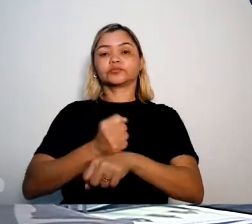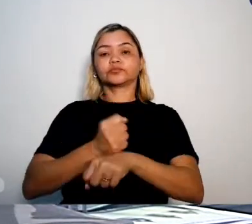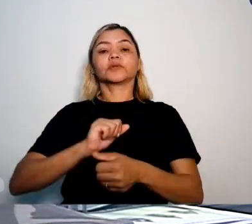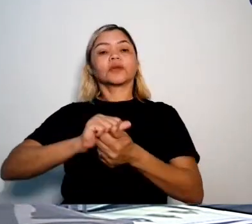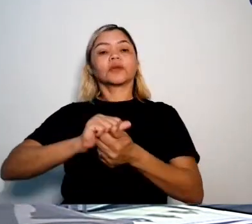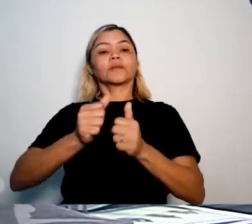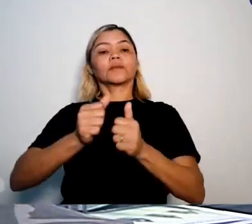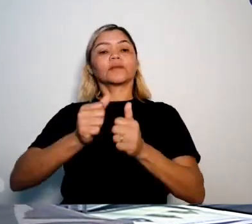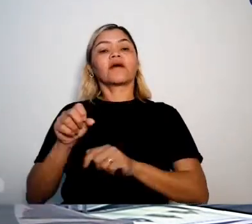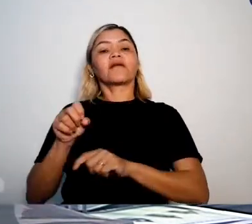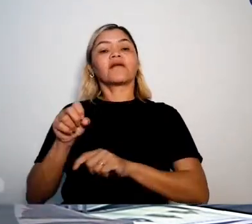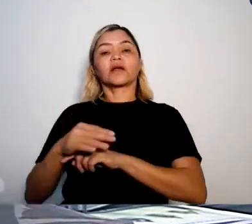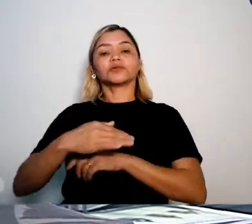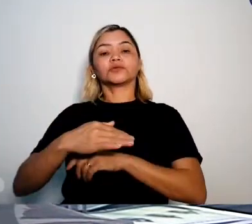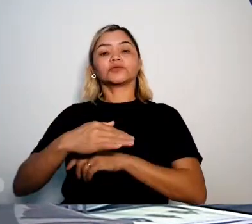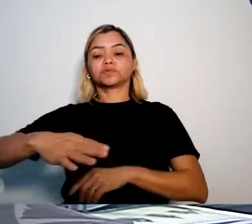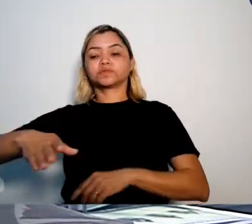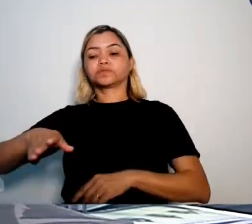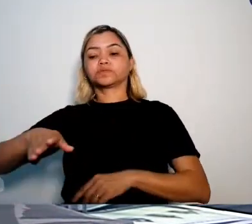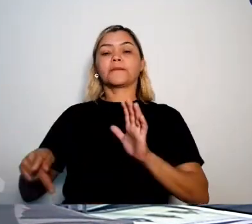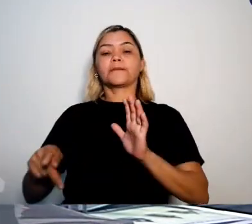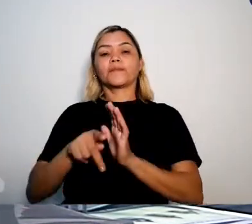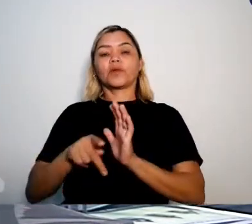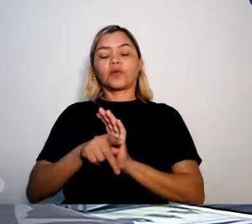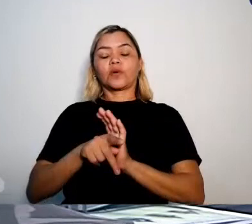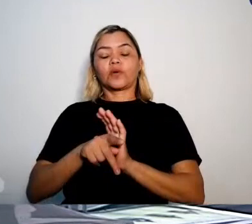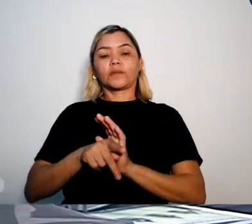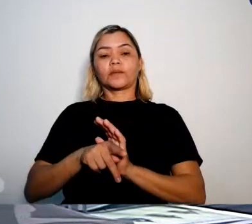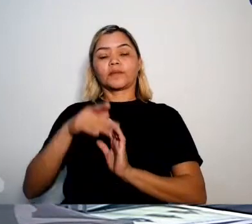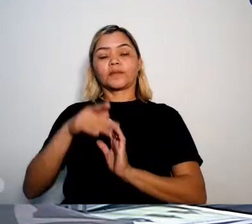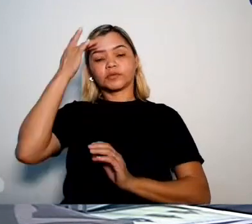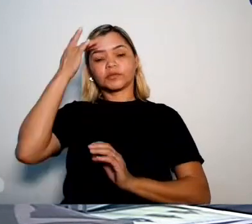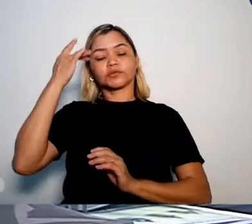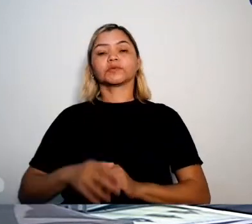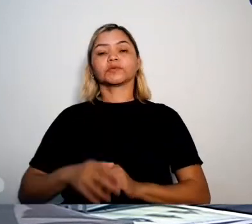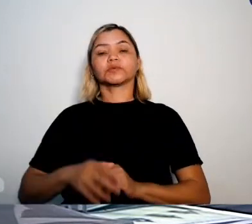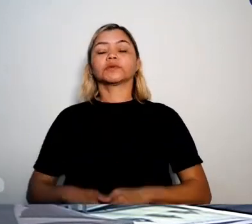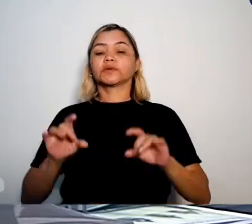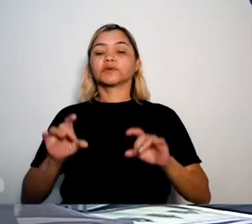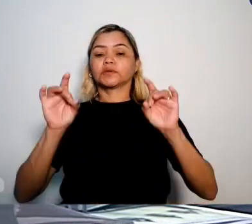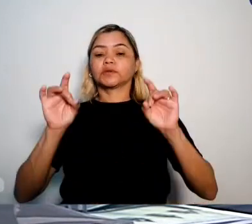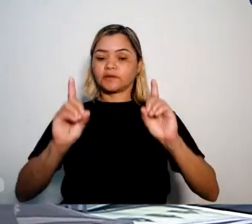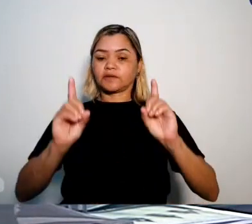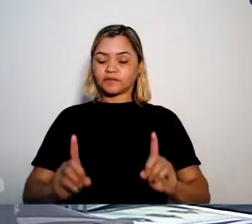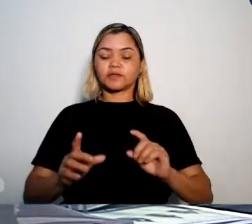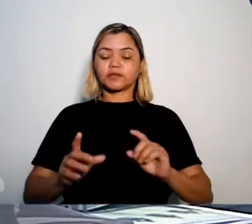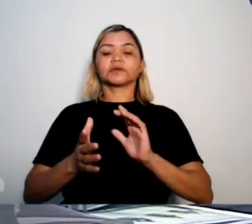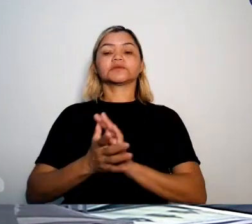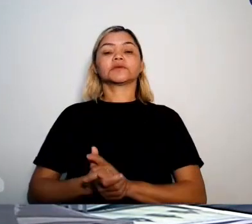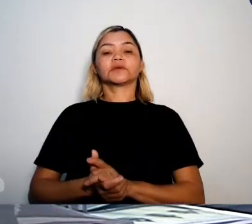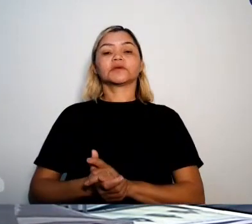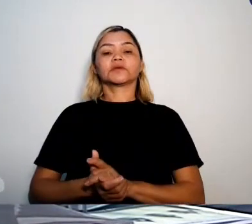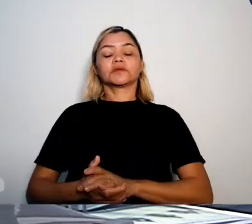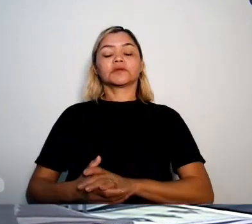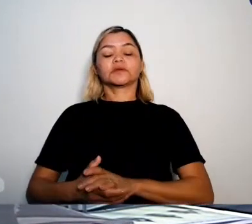estacionamento reservada para pessoas com deficiência na Rua Azaleia, na altura do